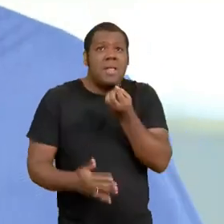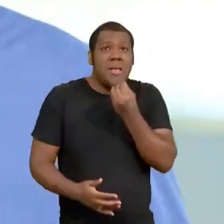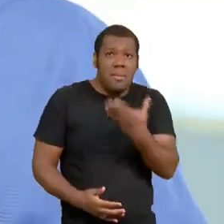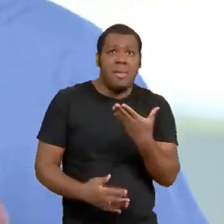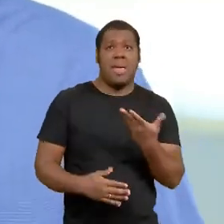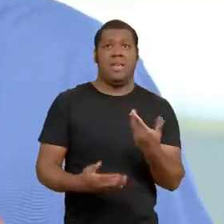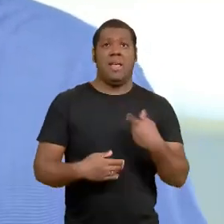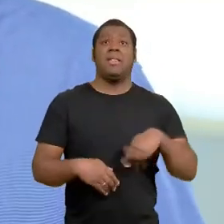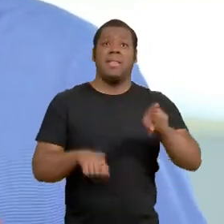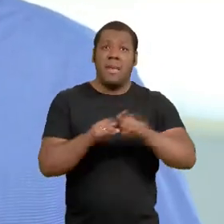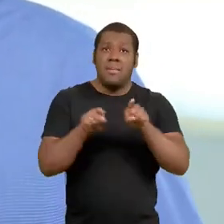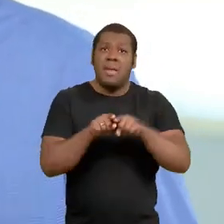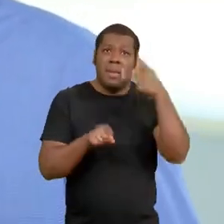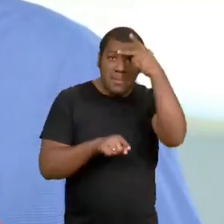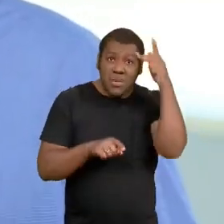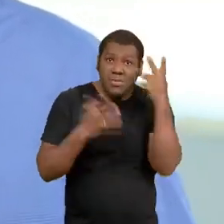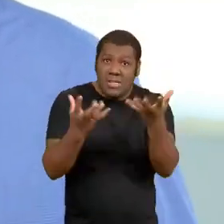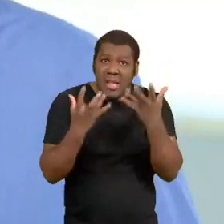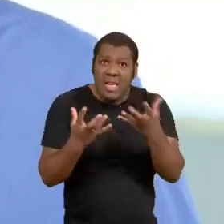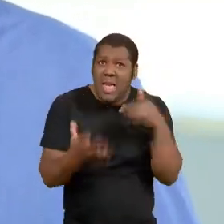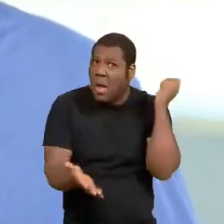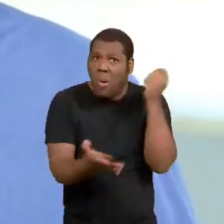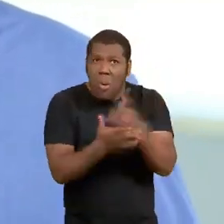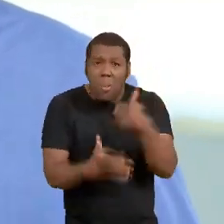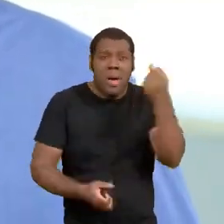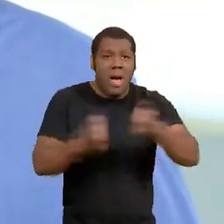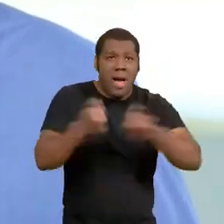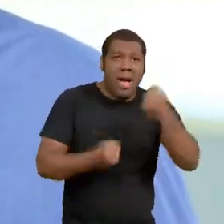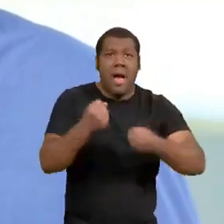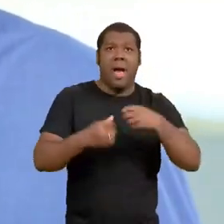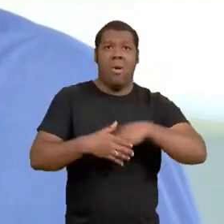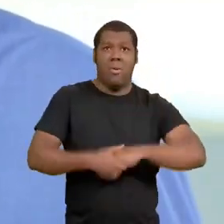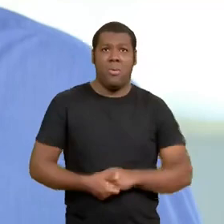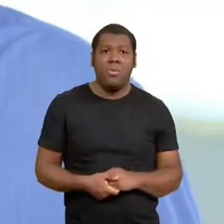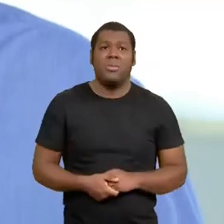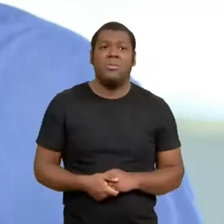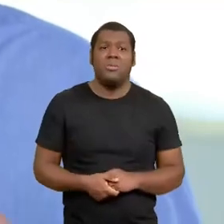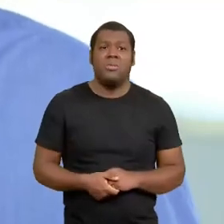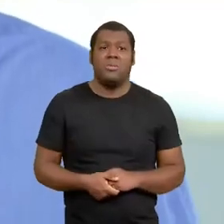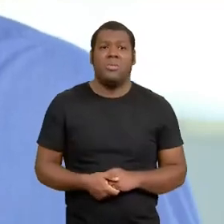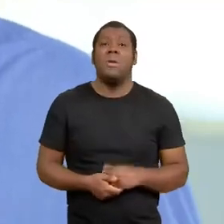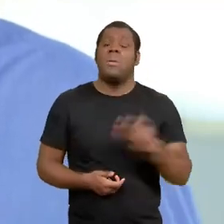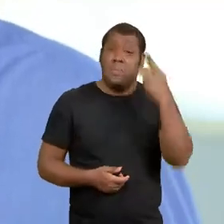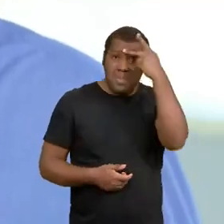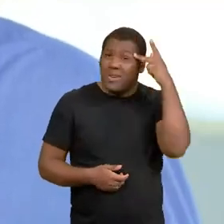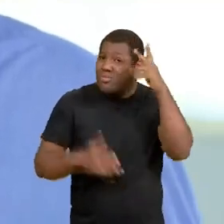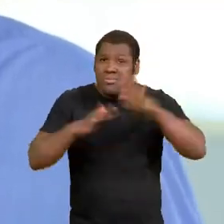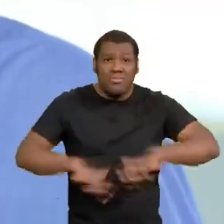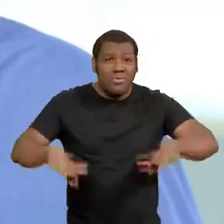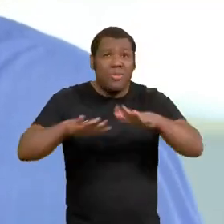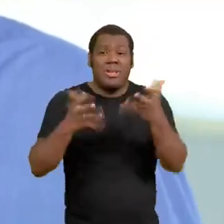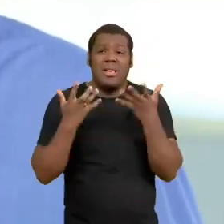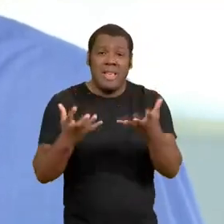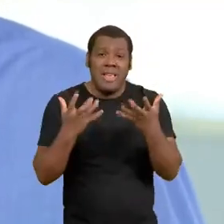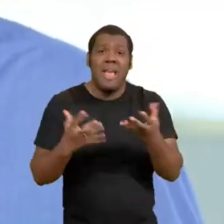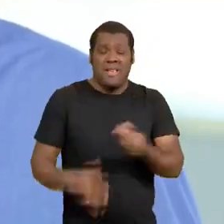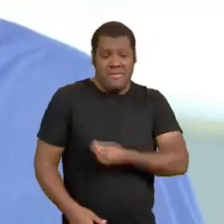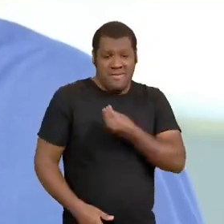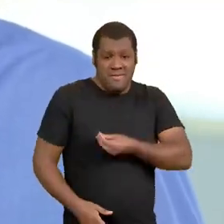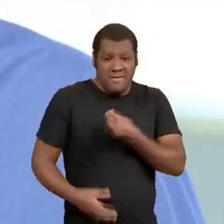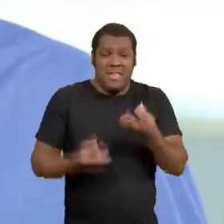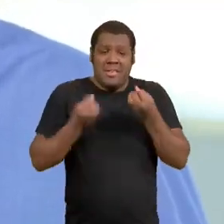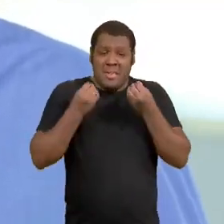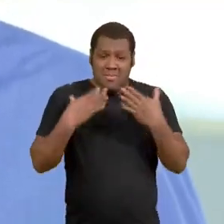sabe? Todo mundo quer aquilo que é elementar para todo mundo. Viver bem, viver dignamente. Toda mãe quer ver seus